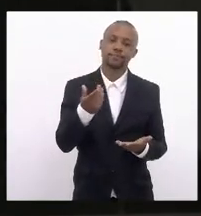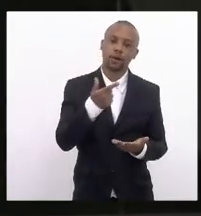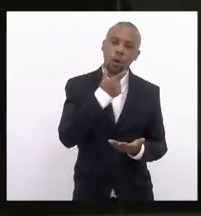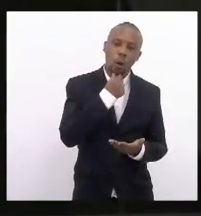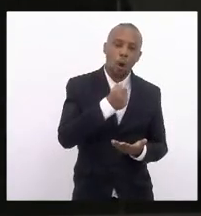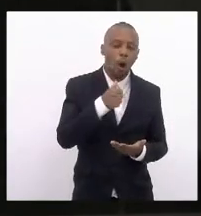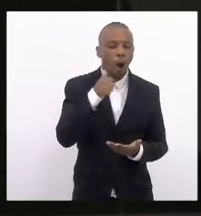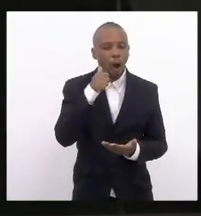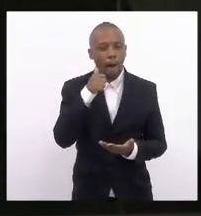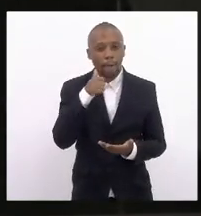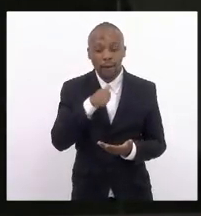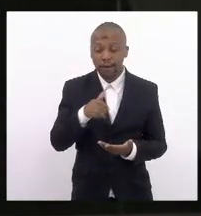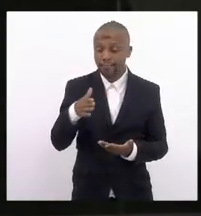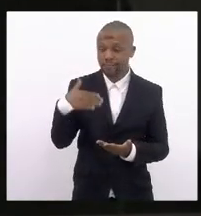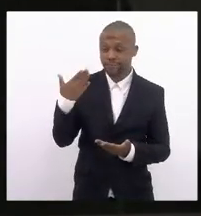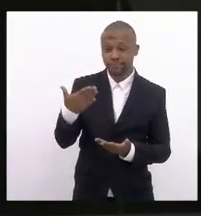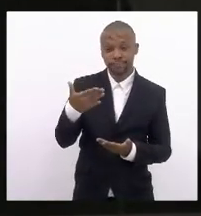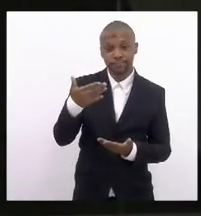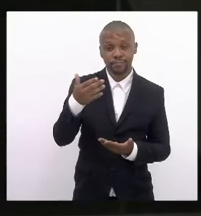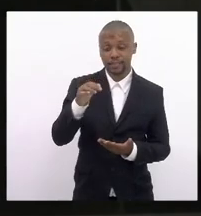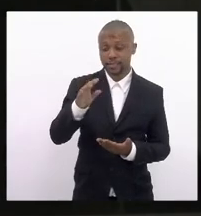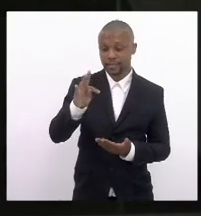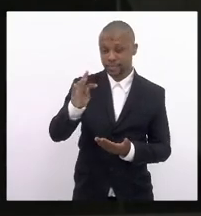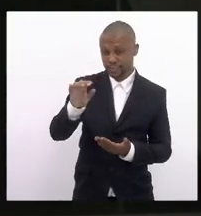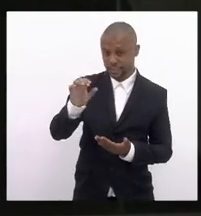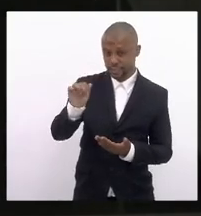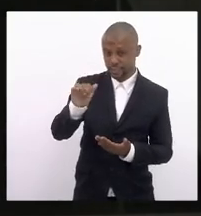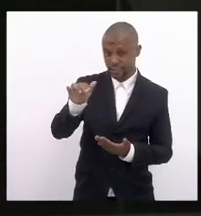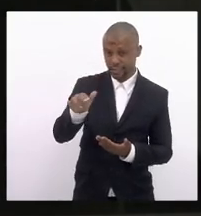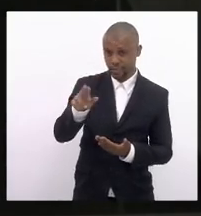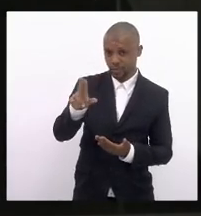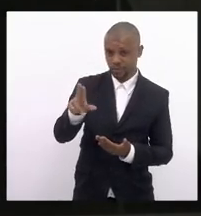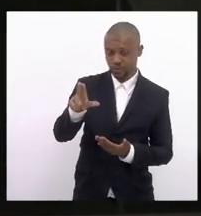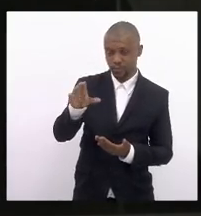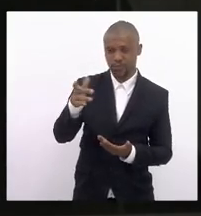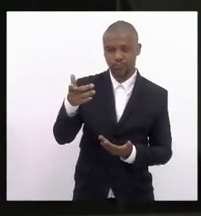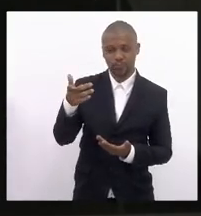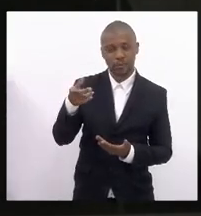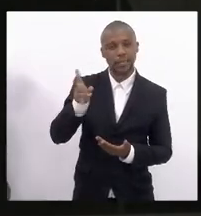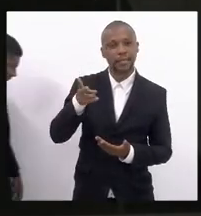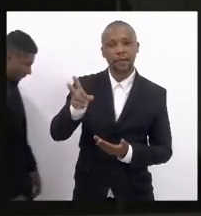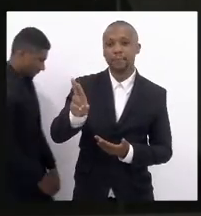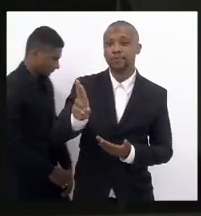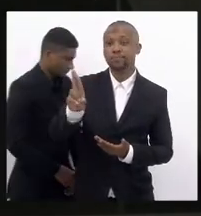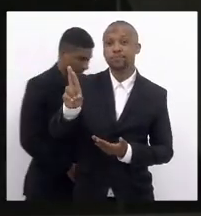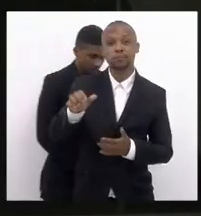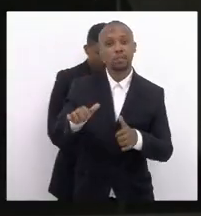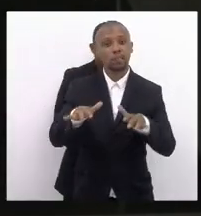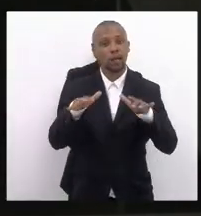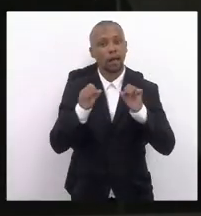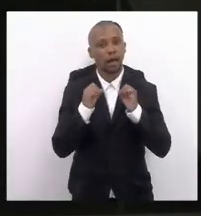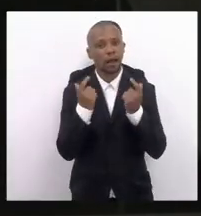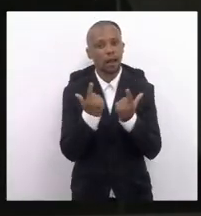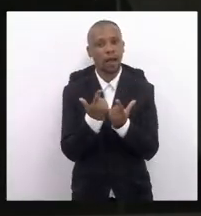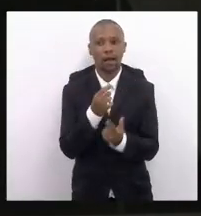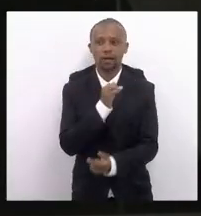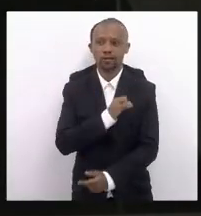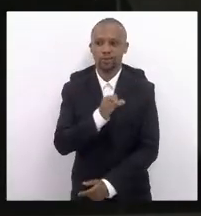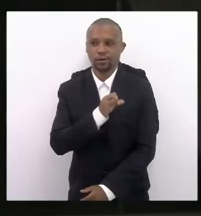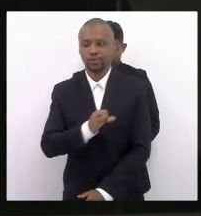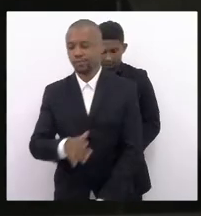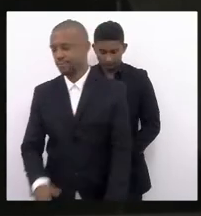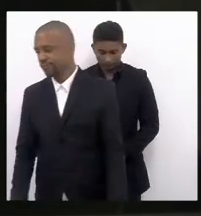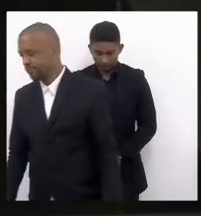deputada Tia Ju, que, como sempre, comanda a Assembleia Legislativa do Rio de